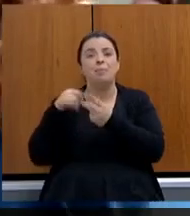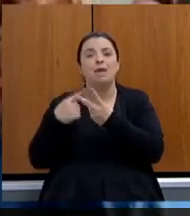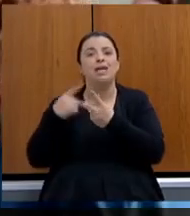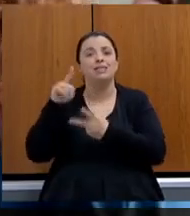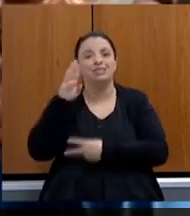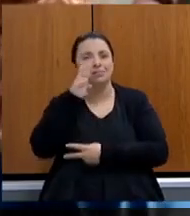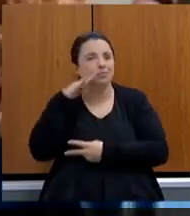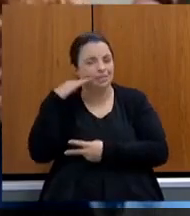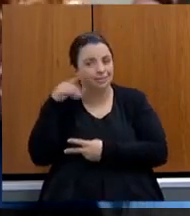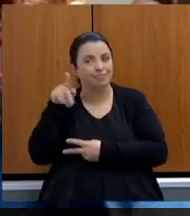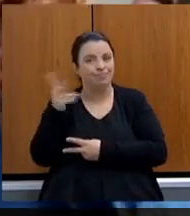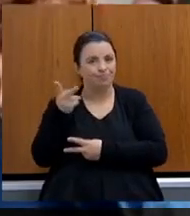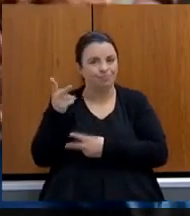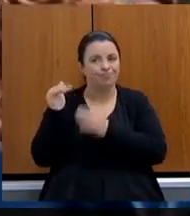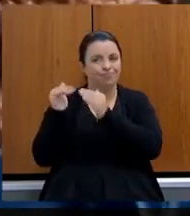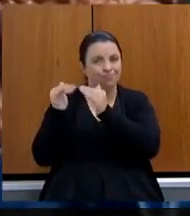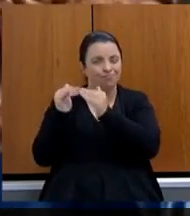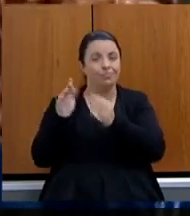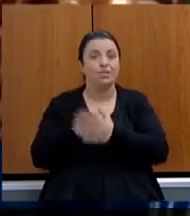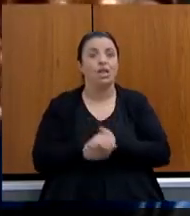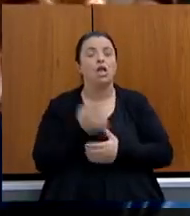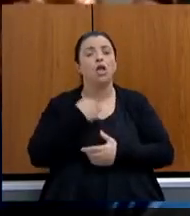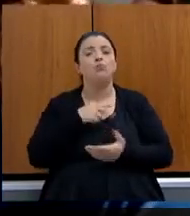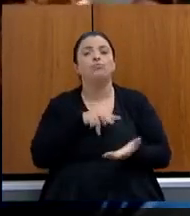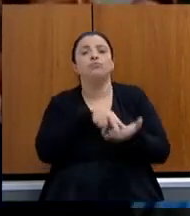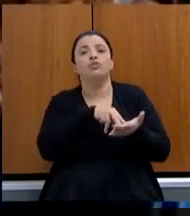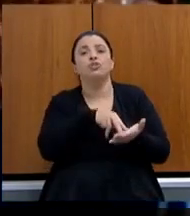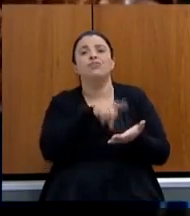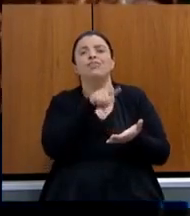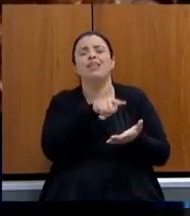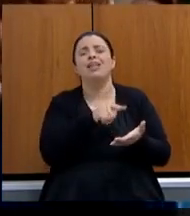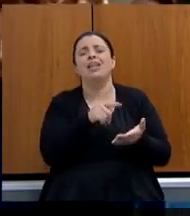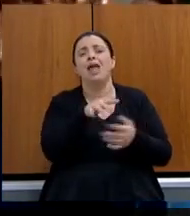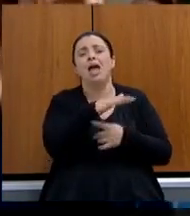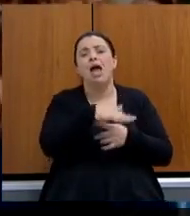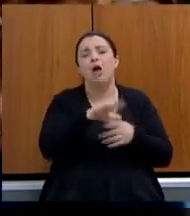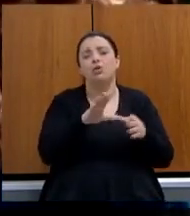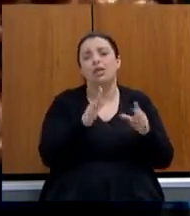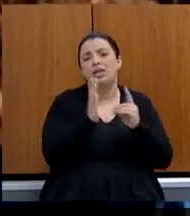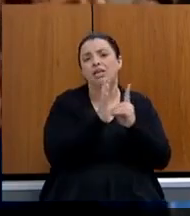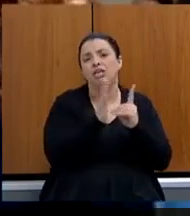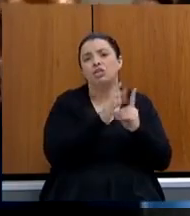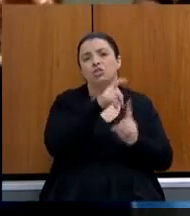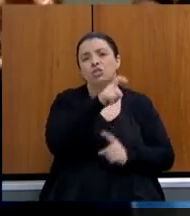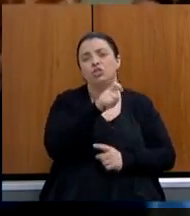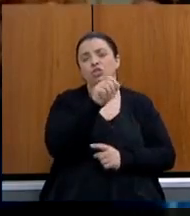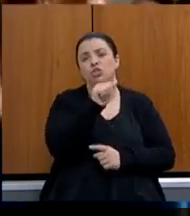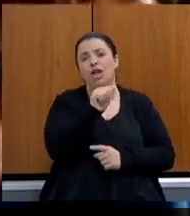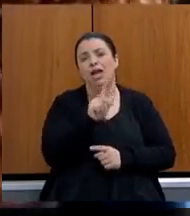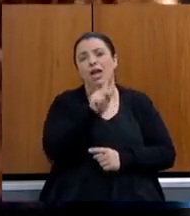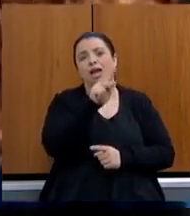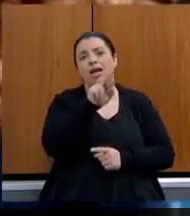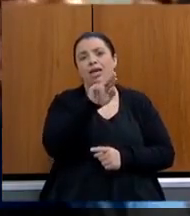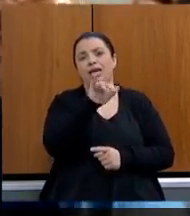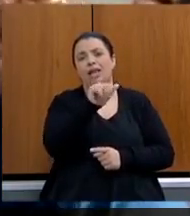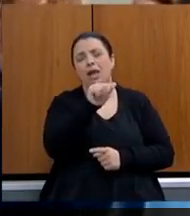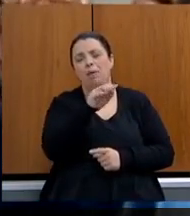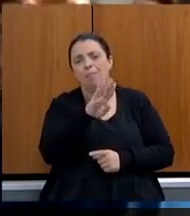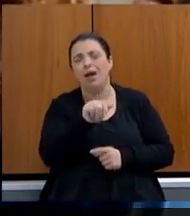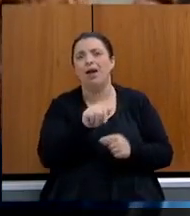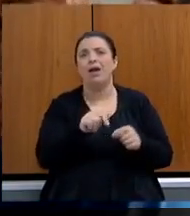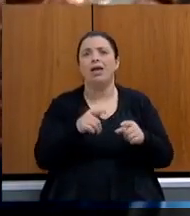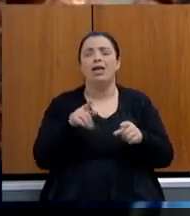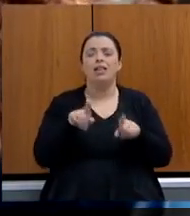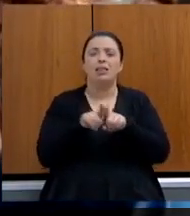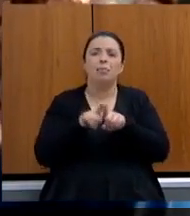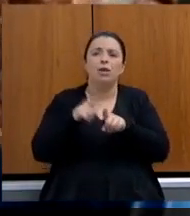estive na aldeia Barreiro Preto a na aldeia xakriabá na segunda-feira e nome da frente parlamentar em defesa dos povos originários de povos